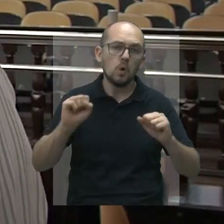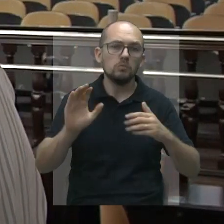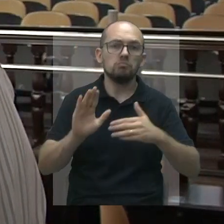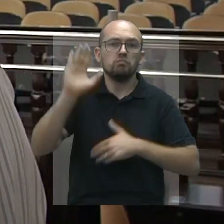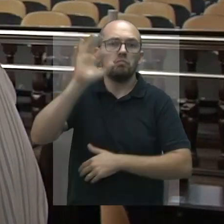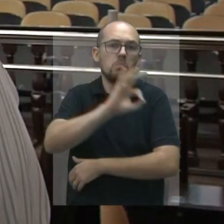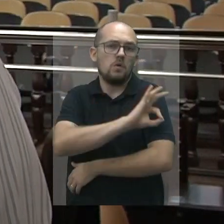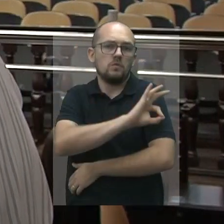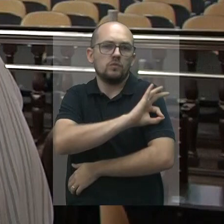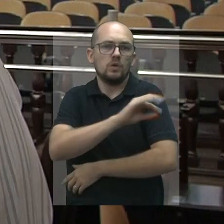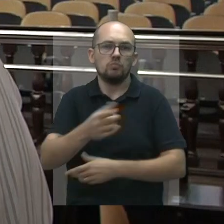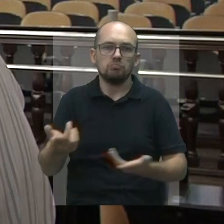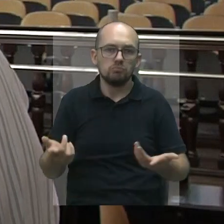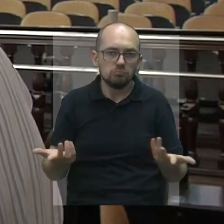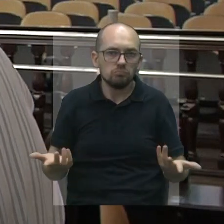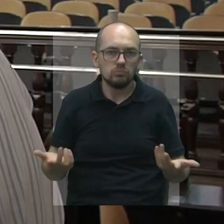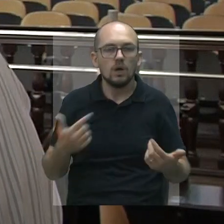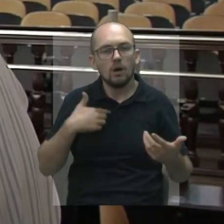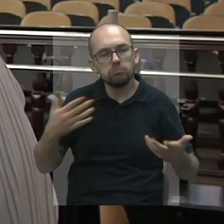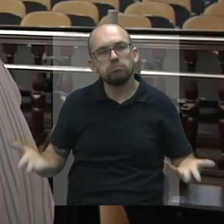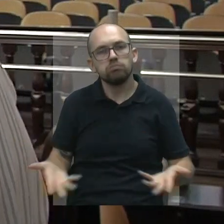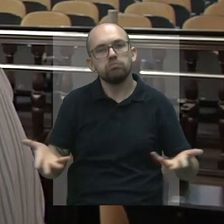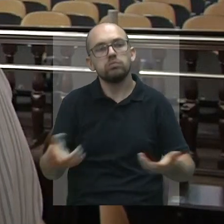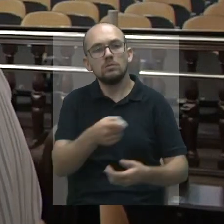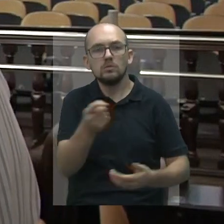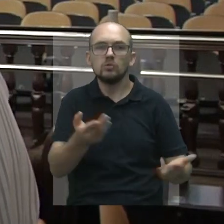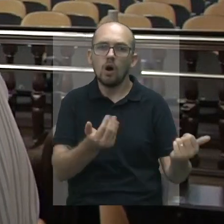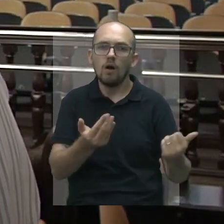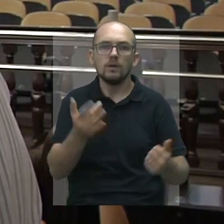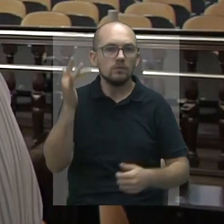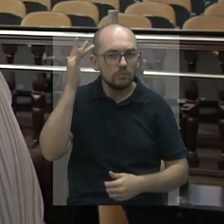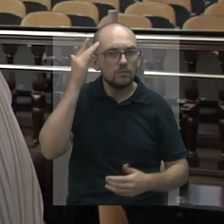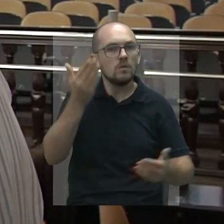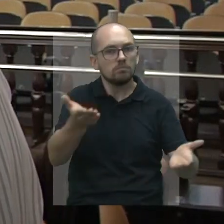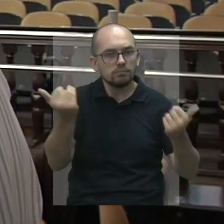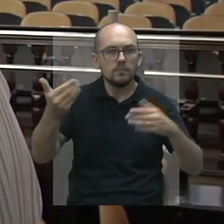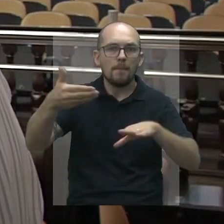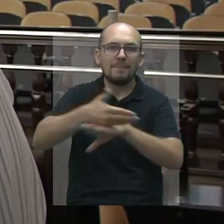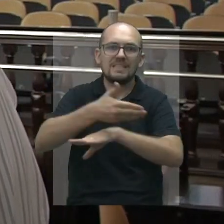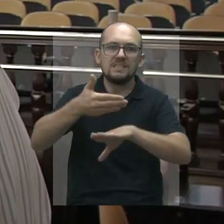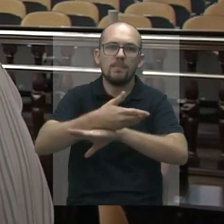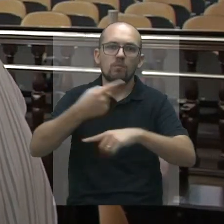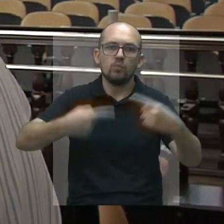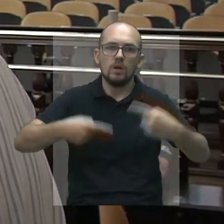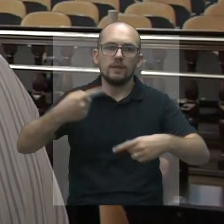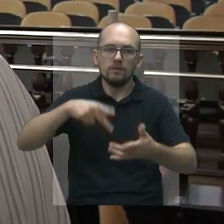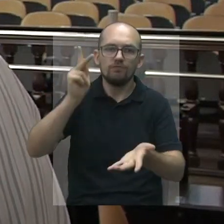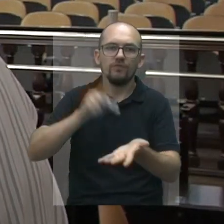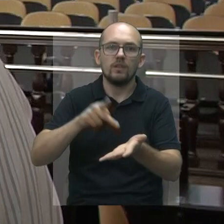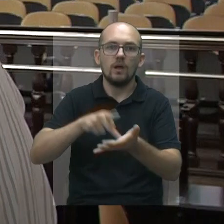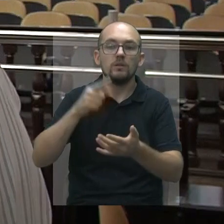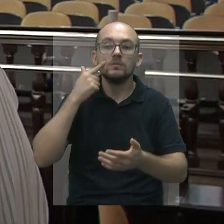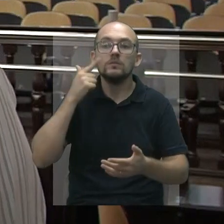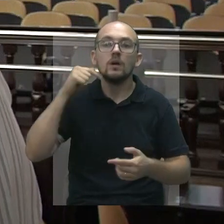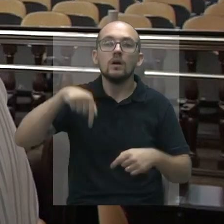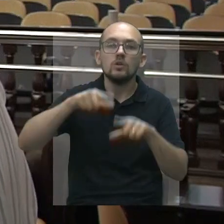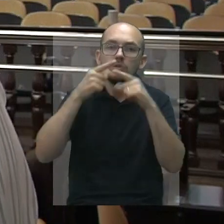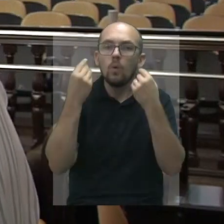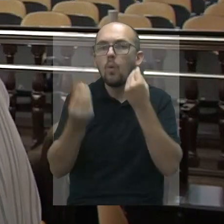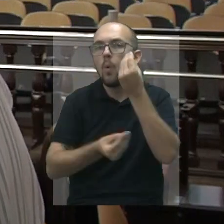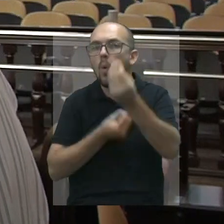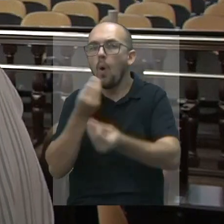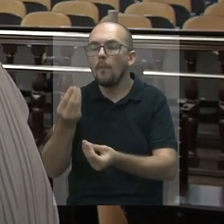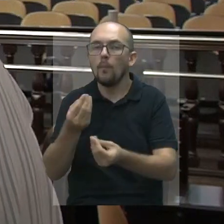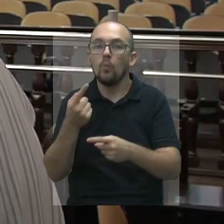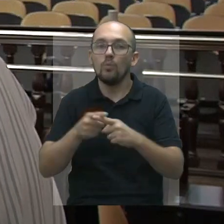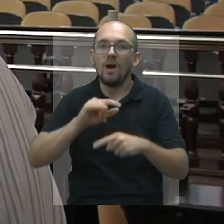caso. Nós estamos, inclusive, incentivando esses jovens para que participem da política realmente, que se intere a política jauense, para que possa